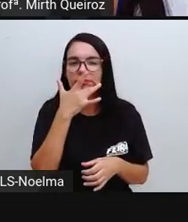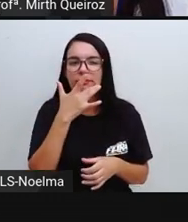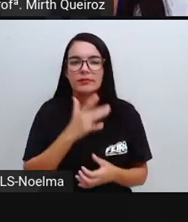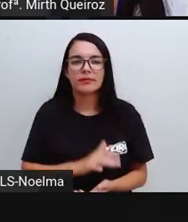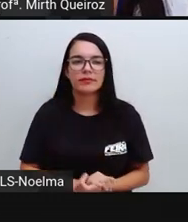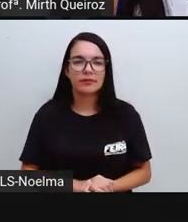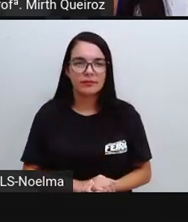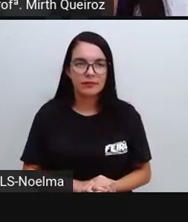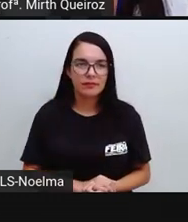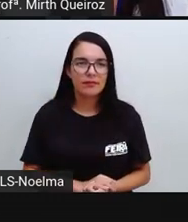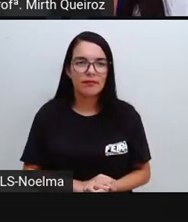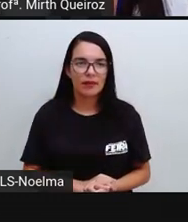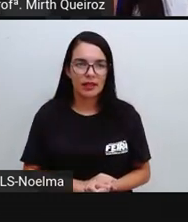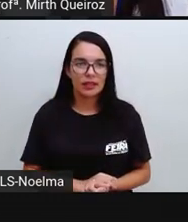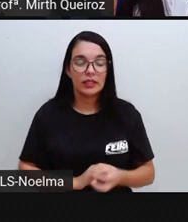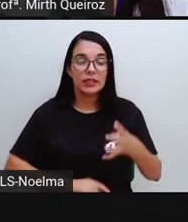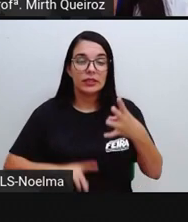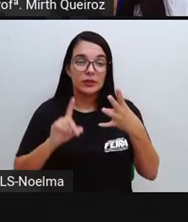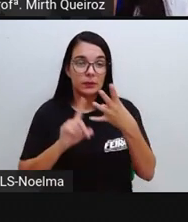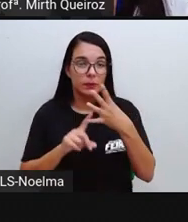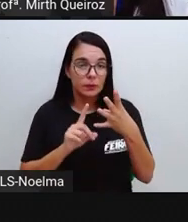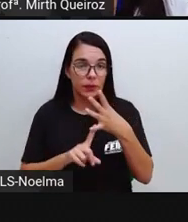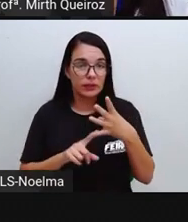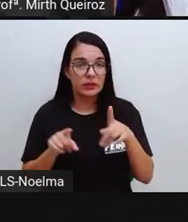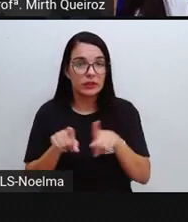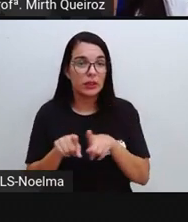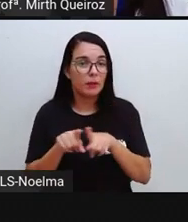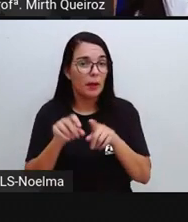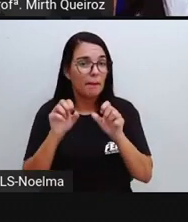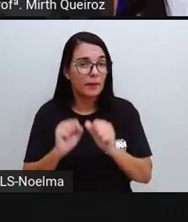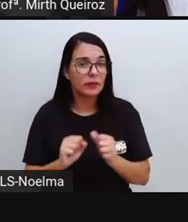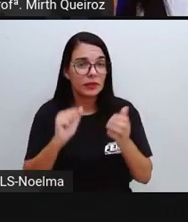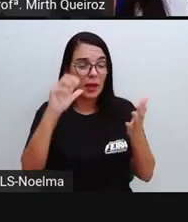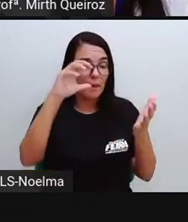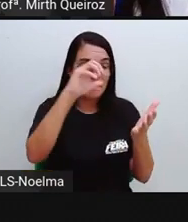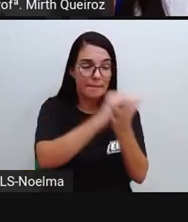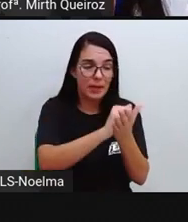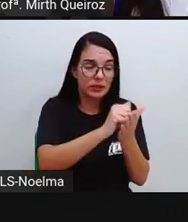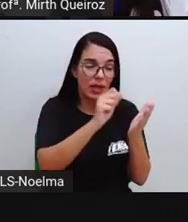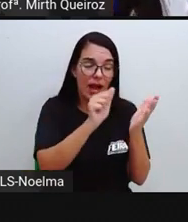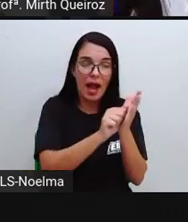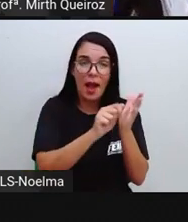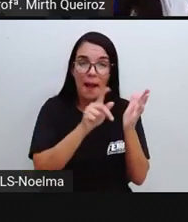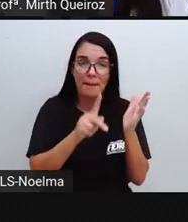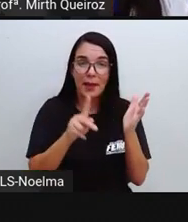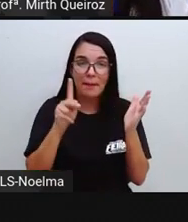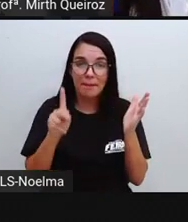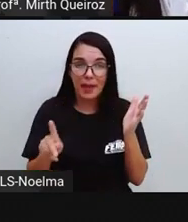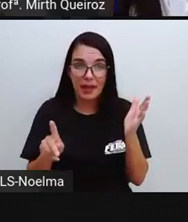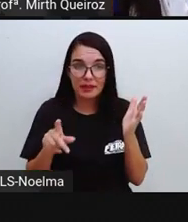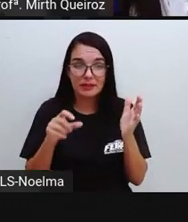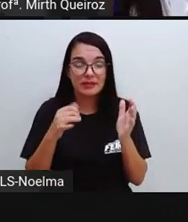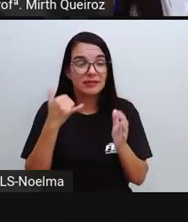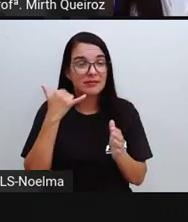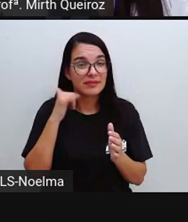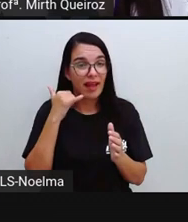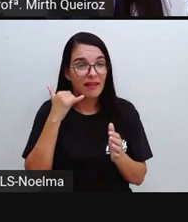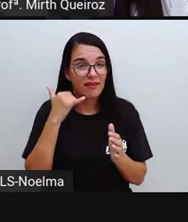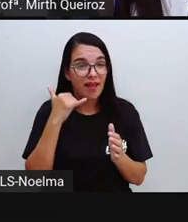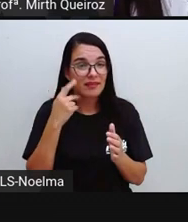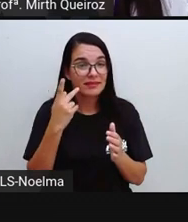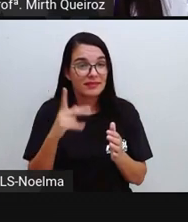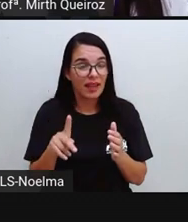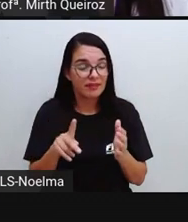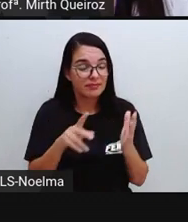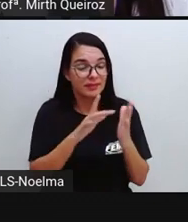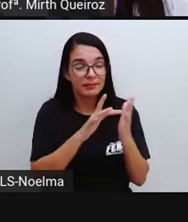mais agradável, com um sabor mais especial. E a gente também pode fazer uma coisinha que eu costumo fazer também, né? Que é instalar um aplicativo